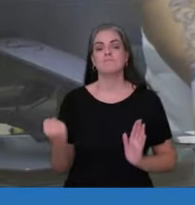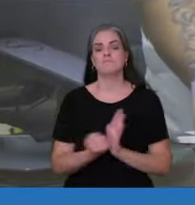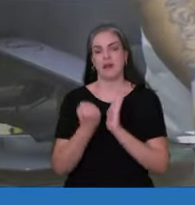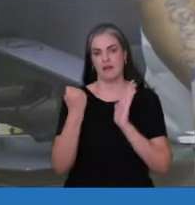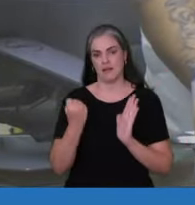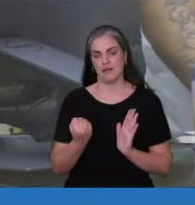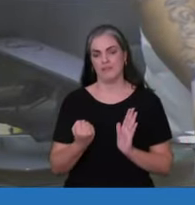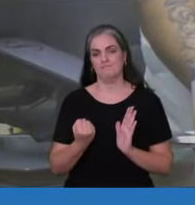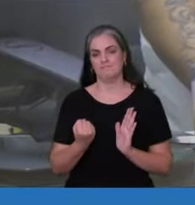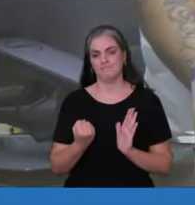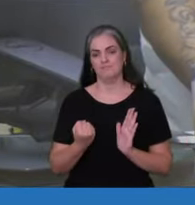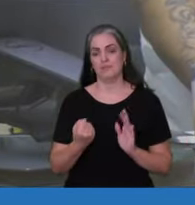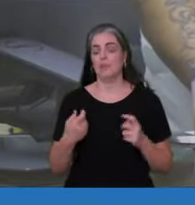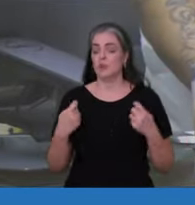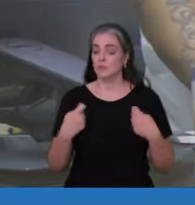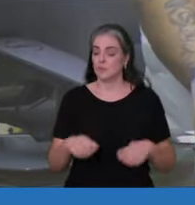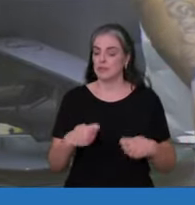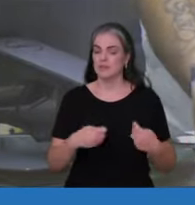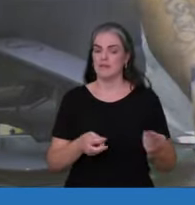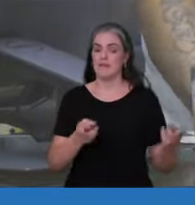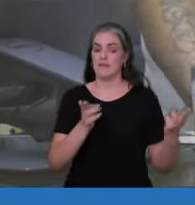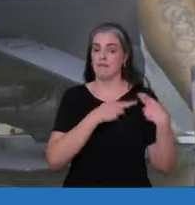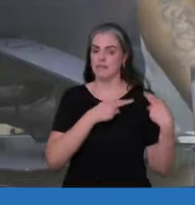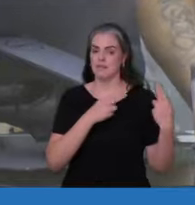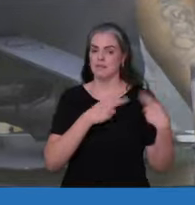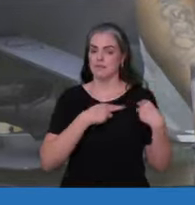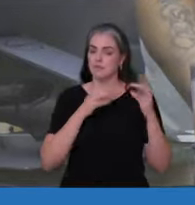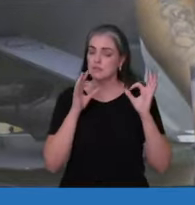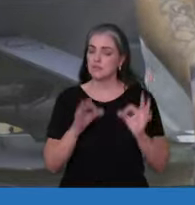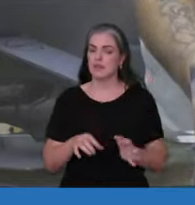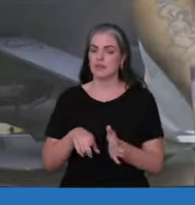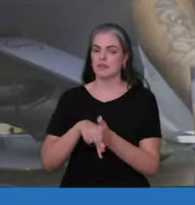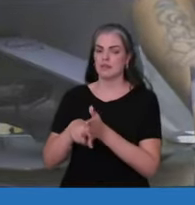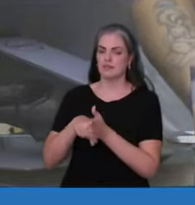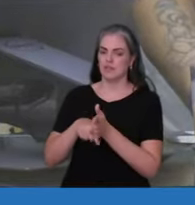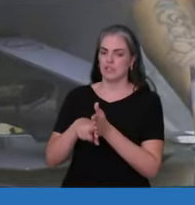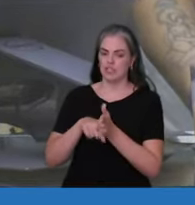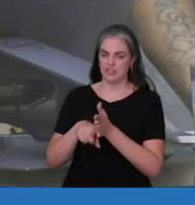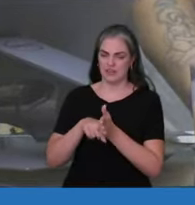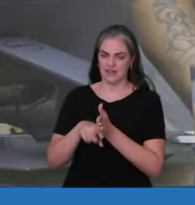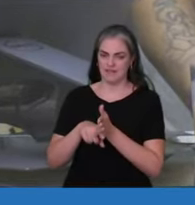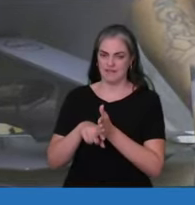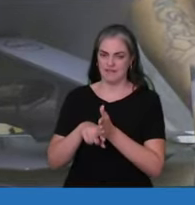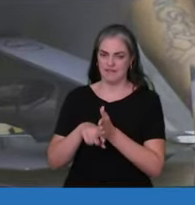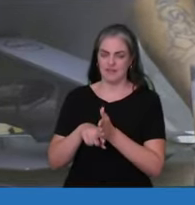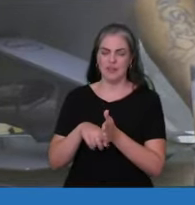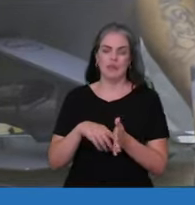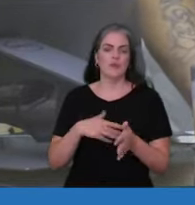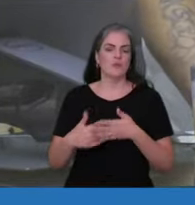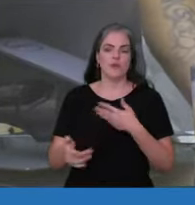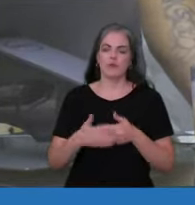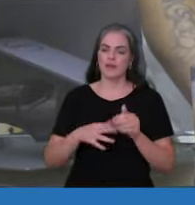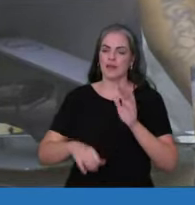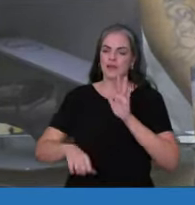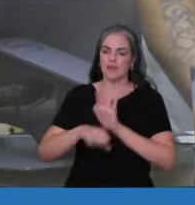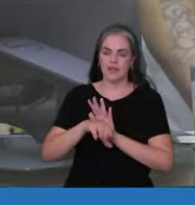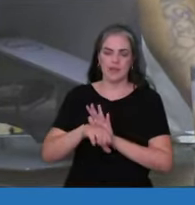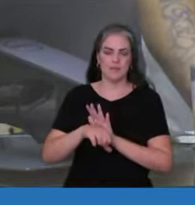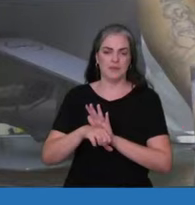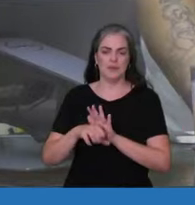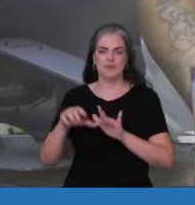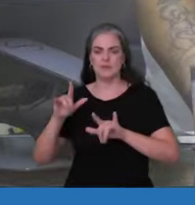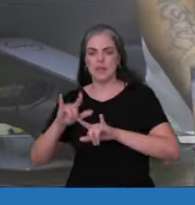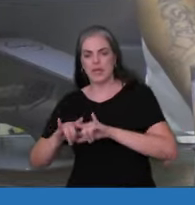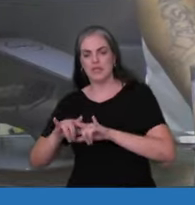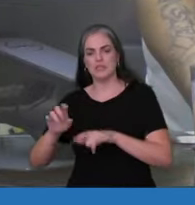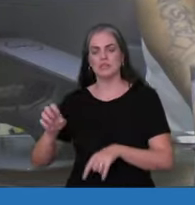competência para a investigação dos crimes que envolvam as milícias e o assassinato de defensores